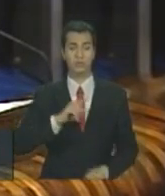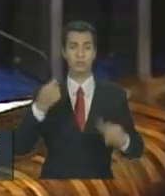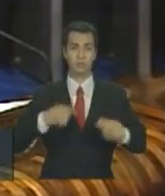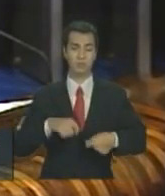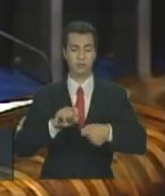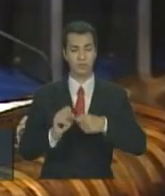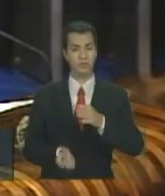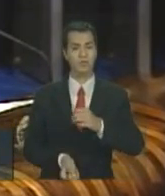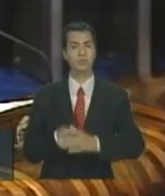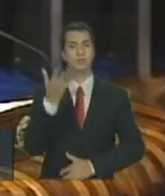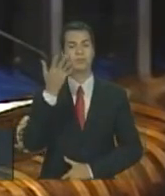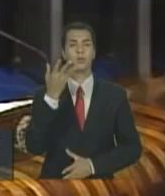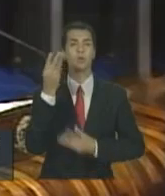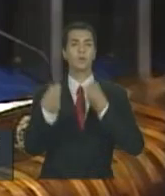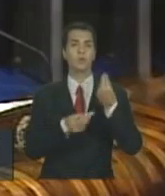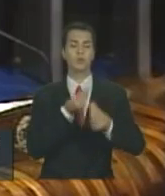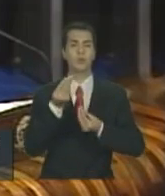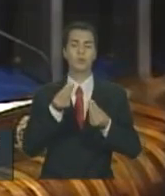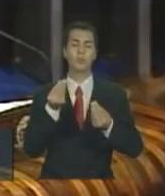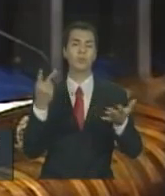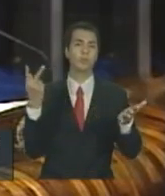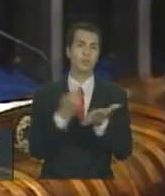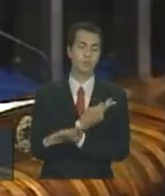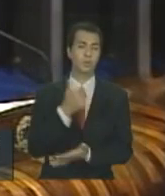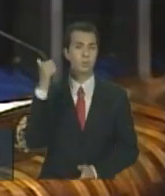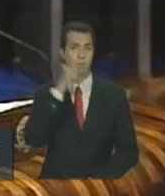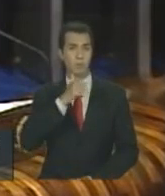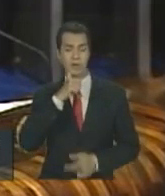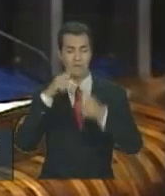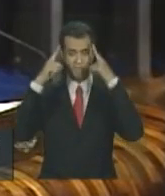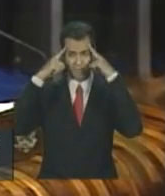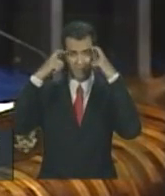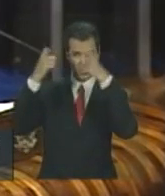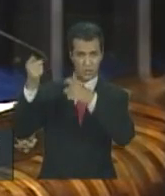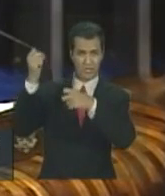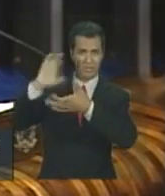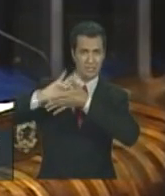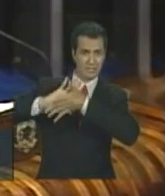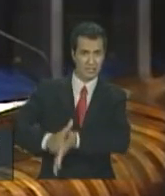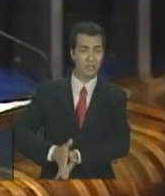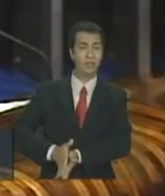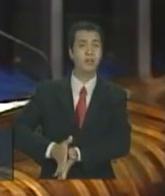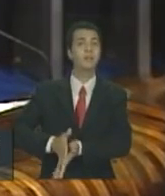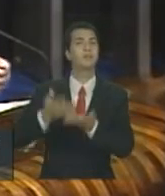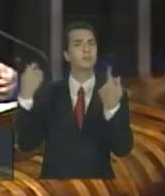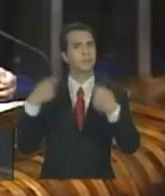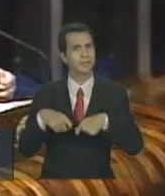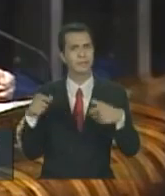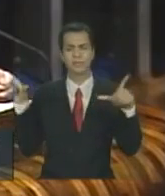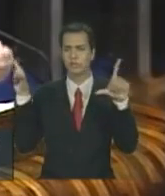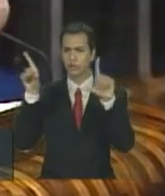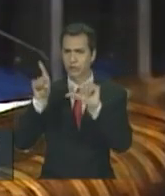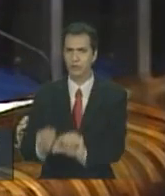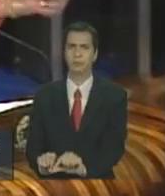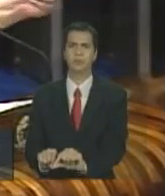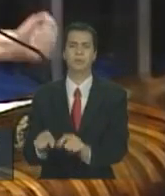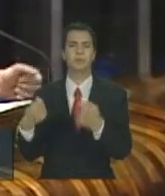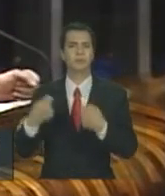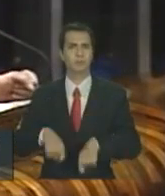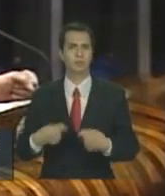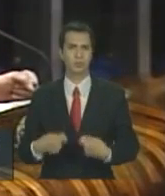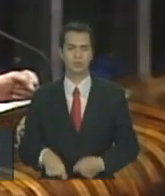criar condições para que a violência contra a mulher seja reduzida, seja,